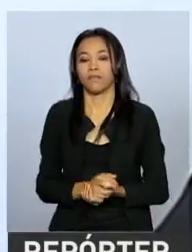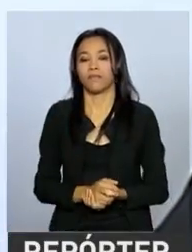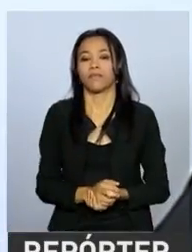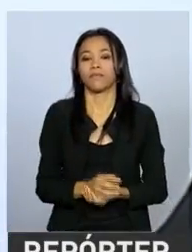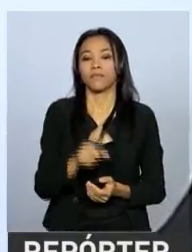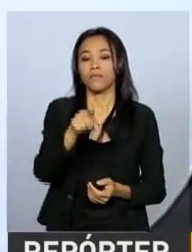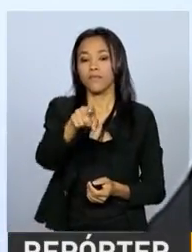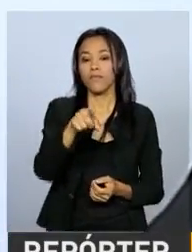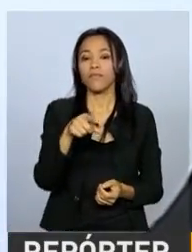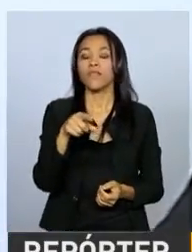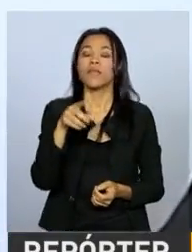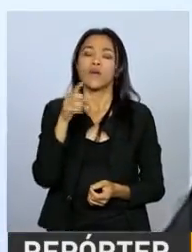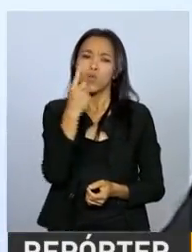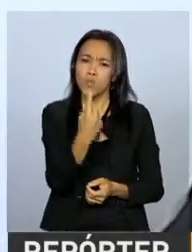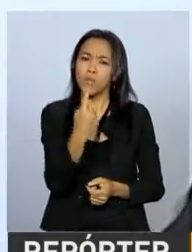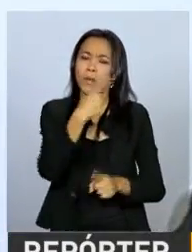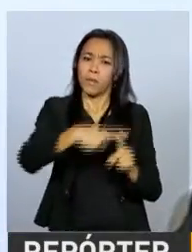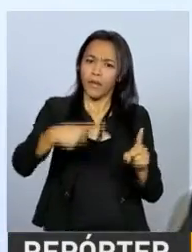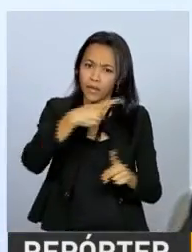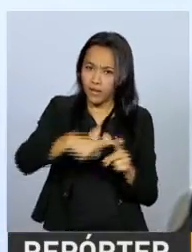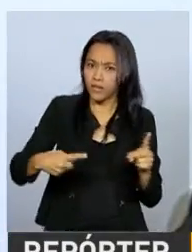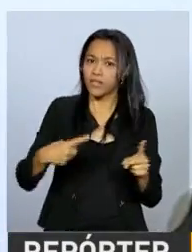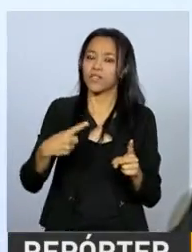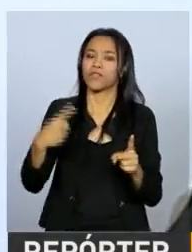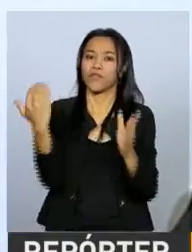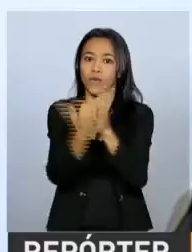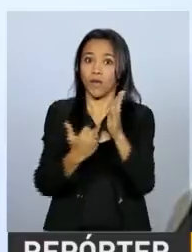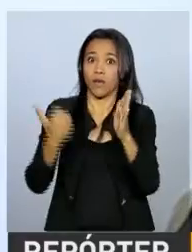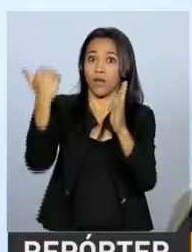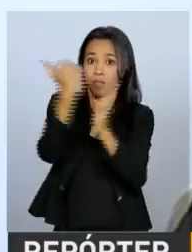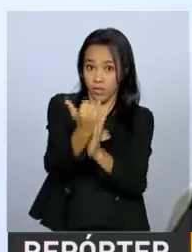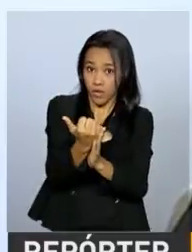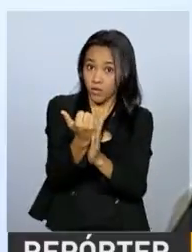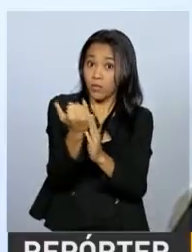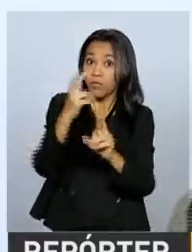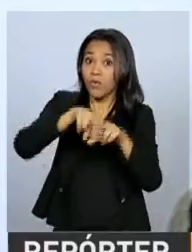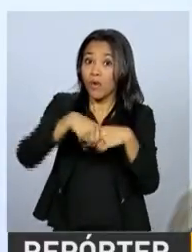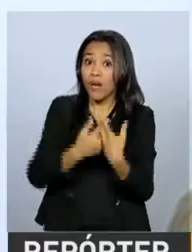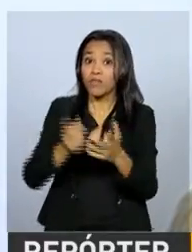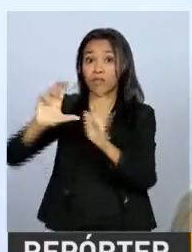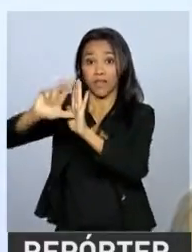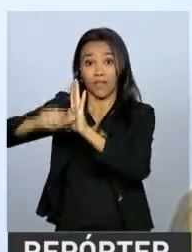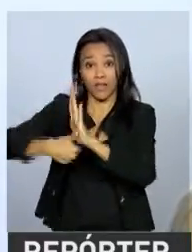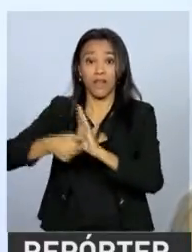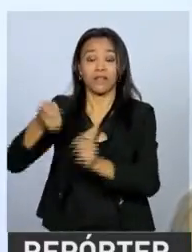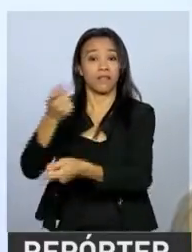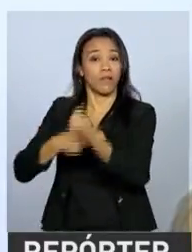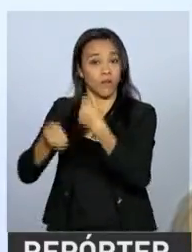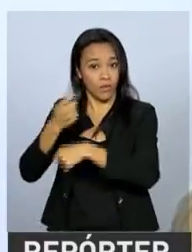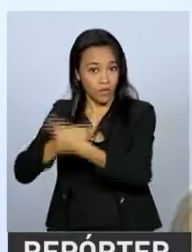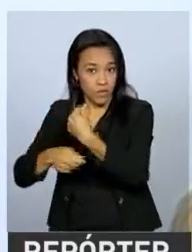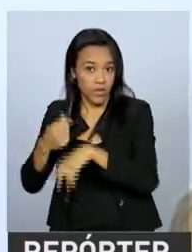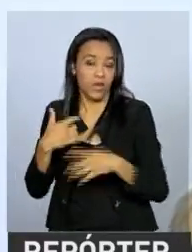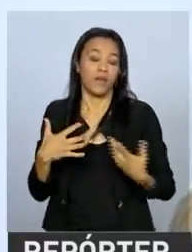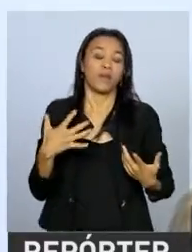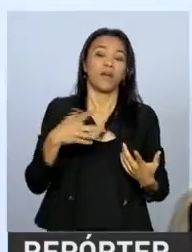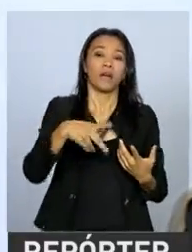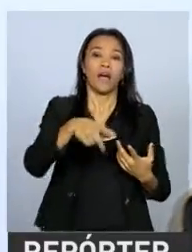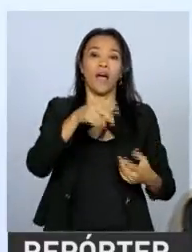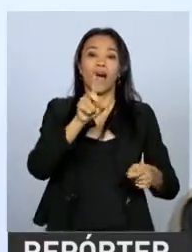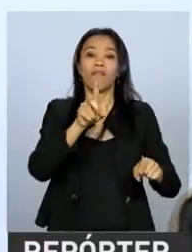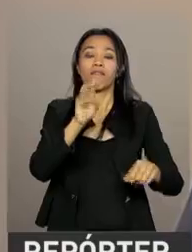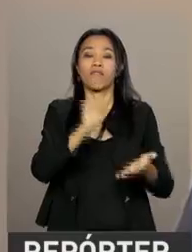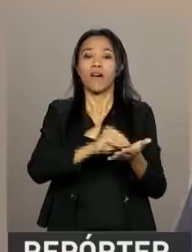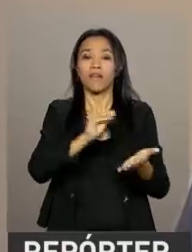do fator foi amplificado esse aumento por causa da recessão. O desequilíbrio fiscal, ele levou